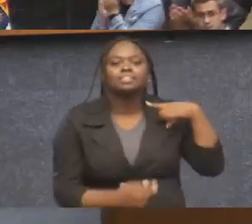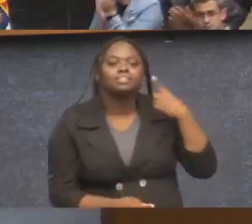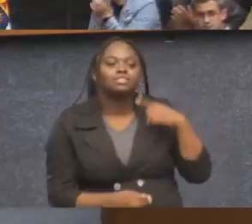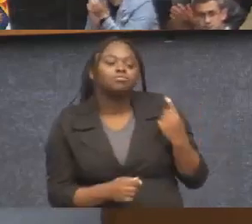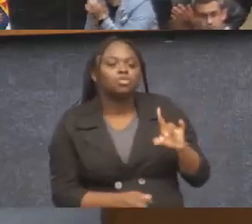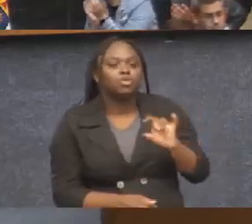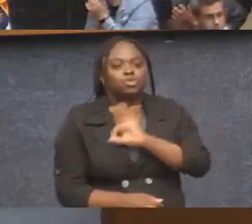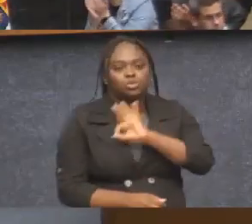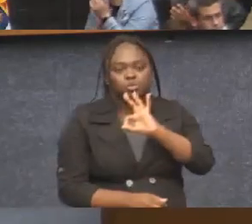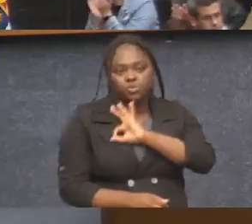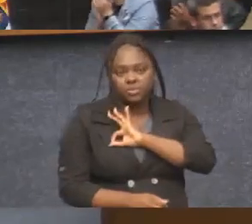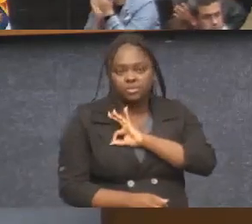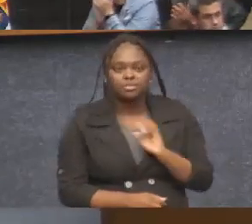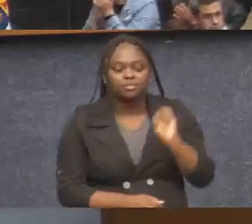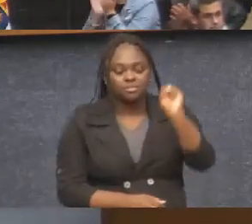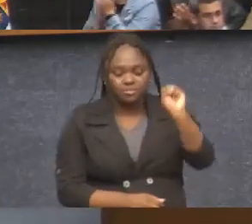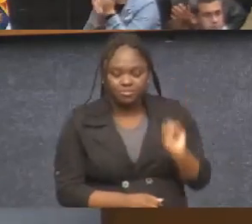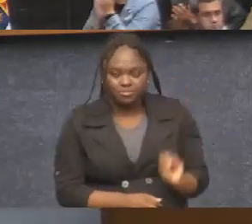Sul.